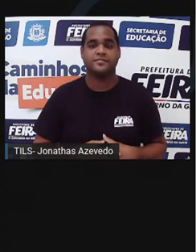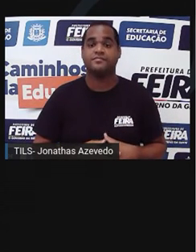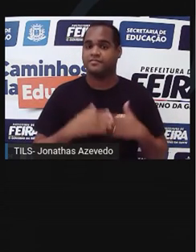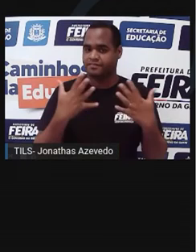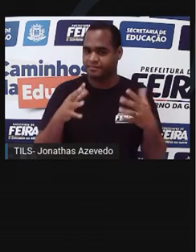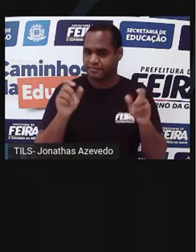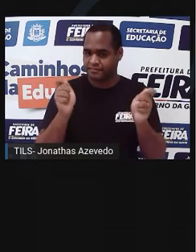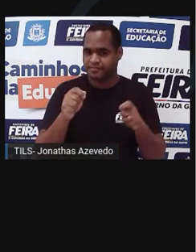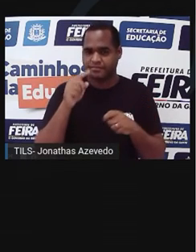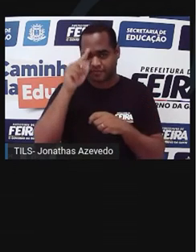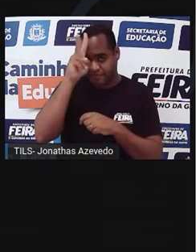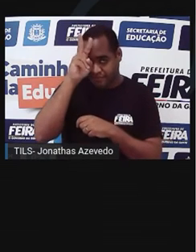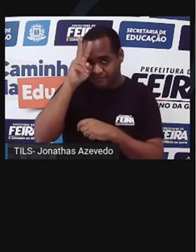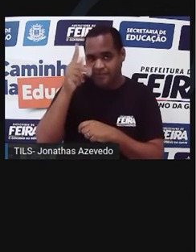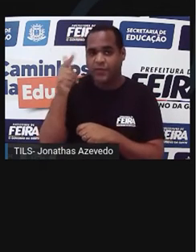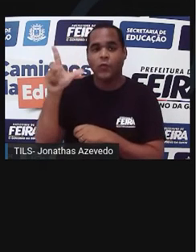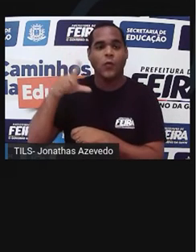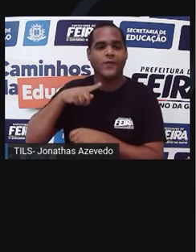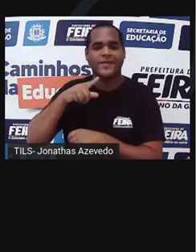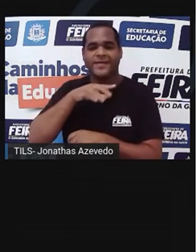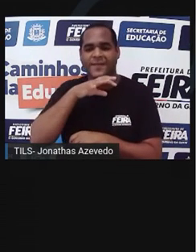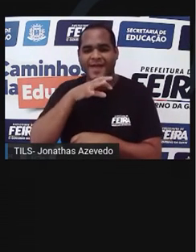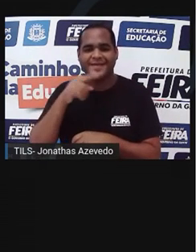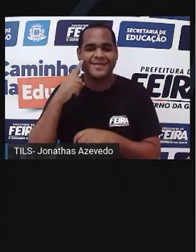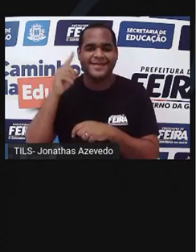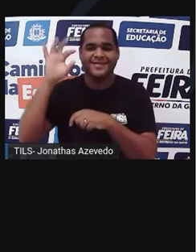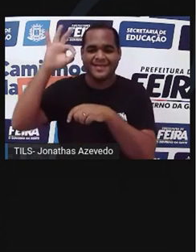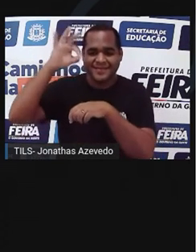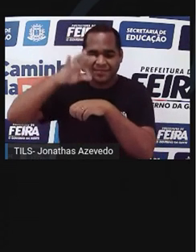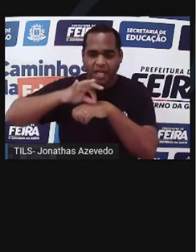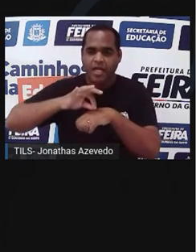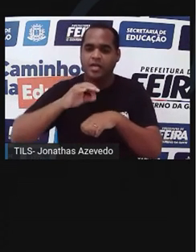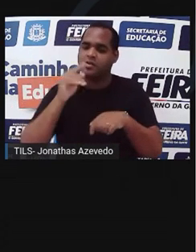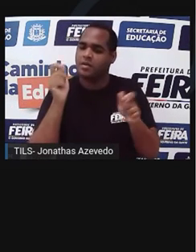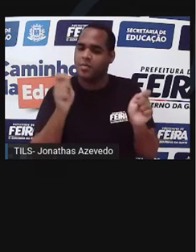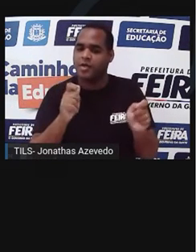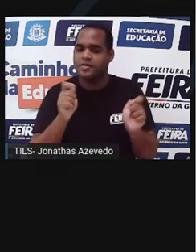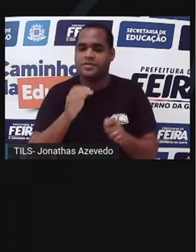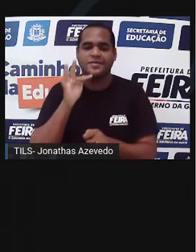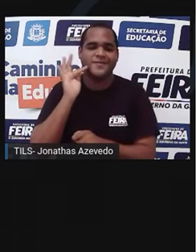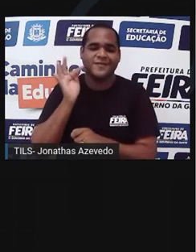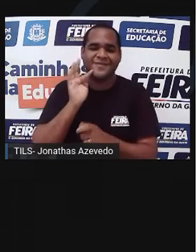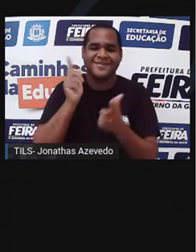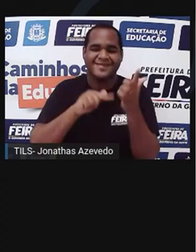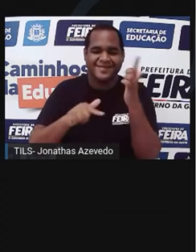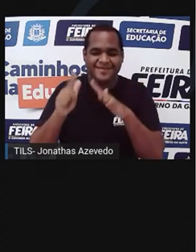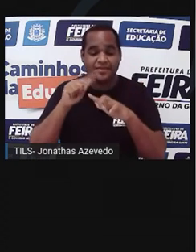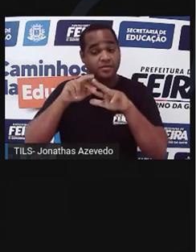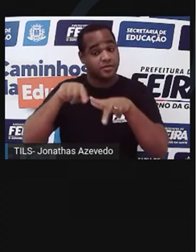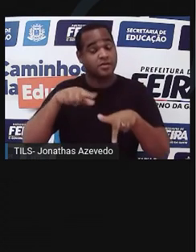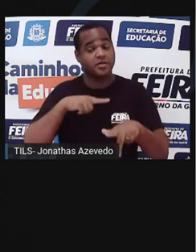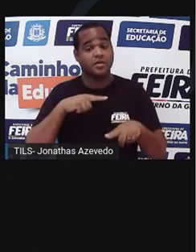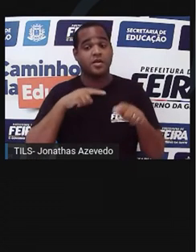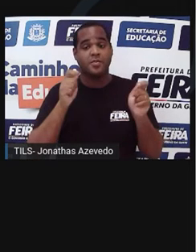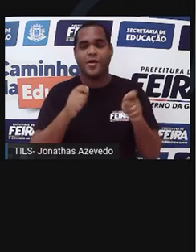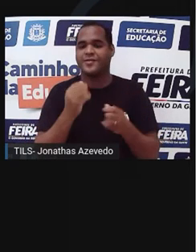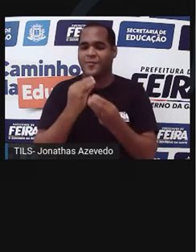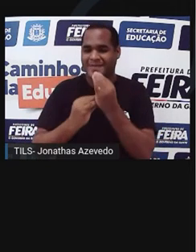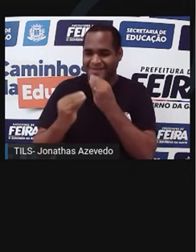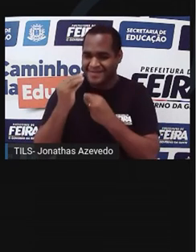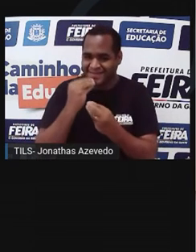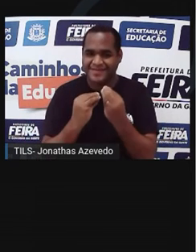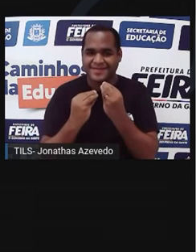Quando insetos e outros animais polinizam plantas e possibilitam os frutos dos quais depende boa parte da produção de